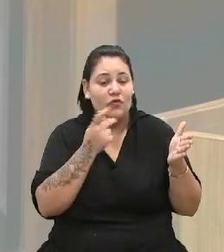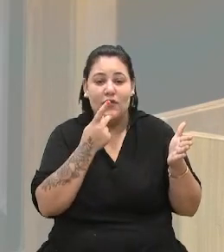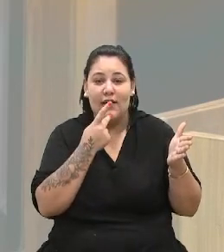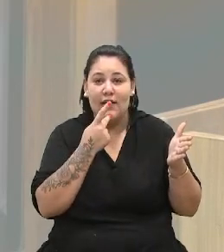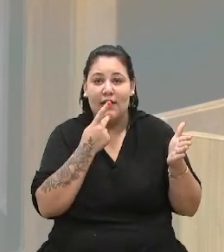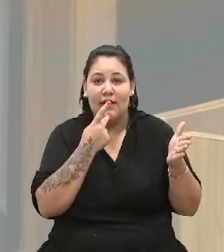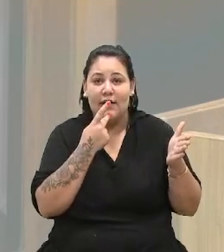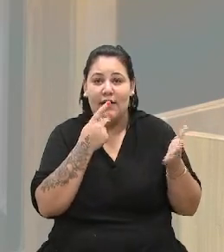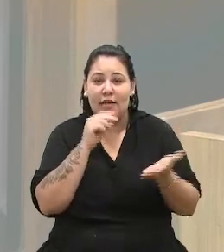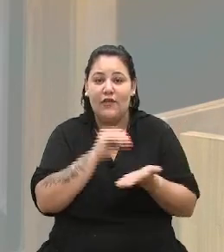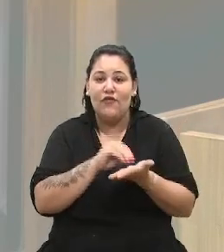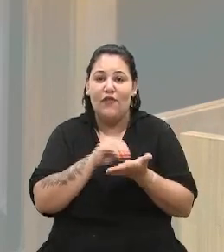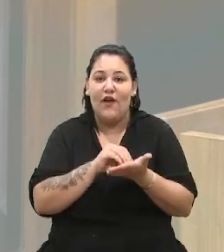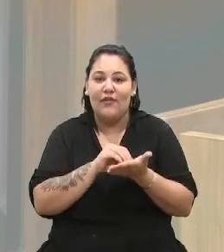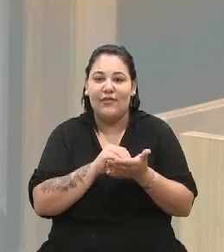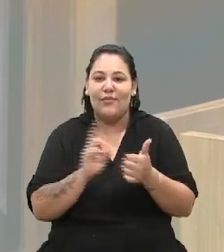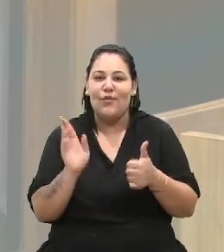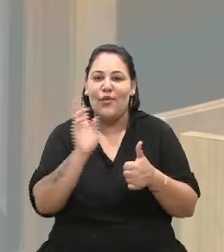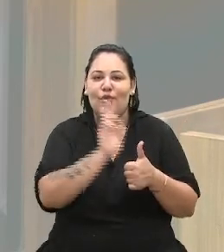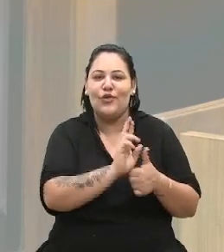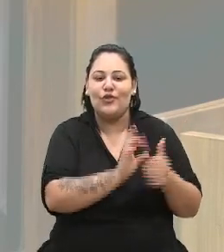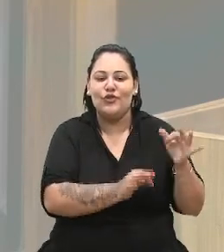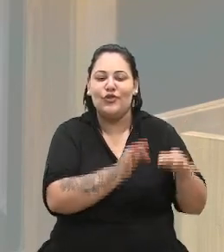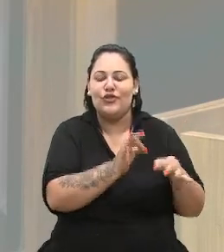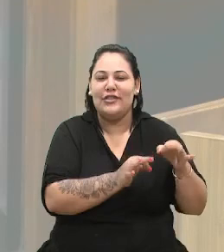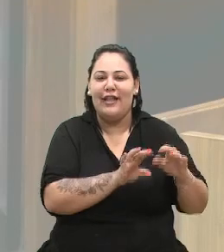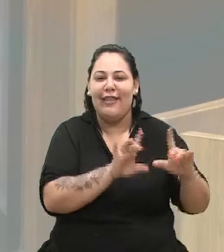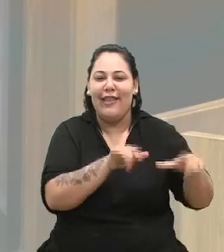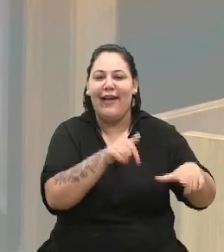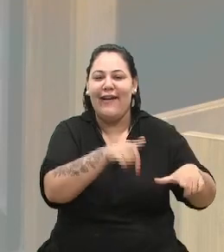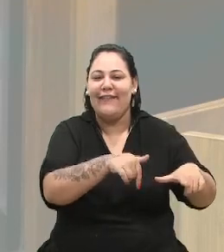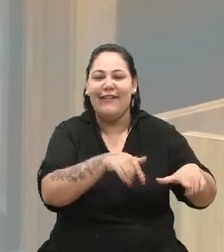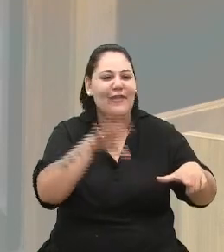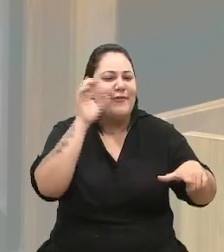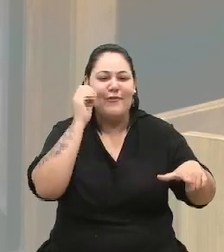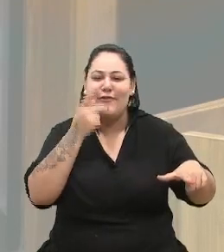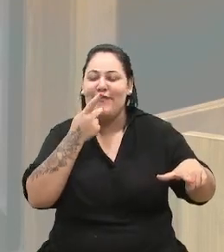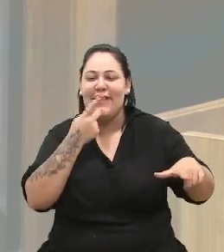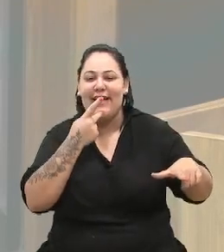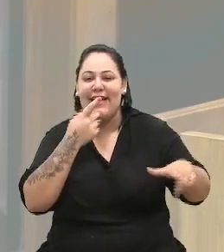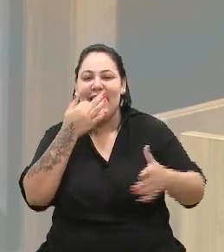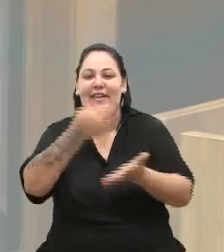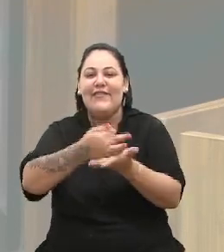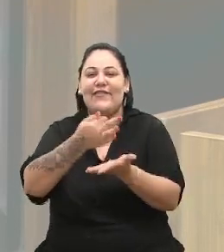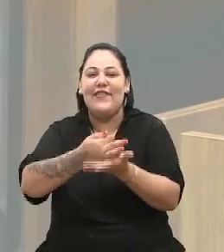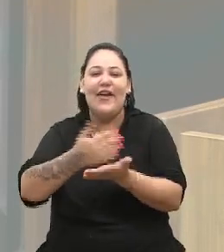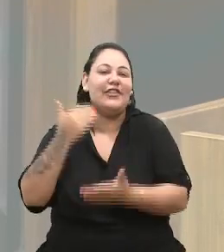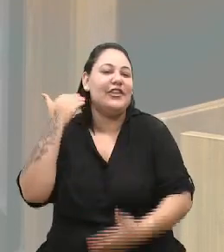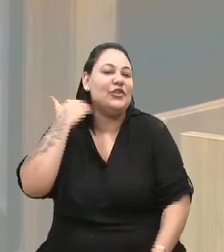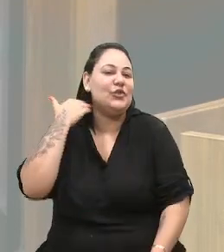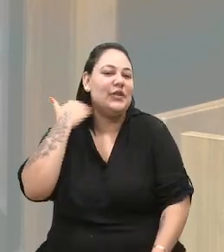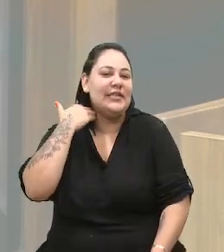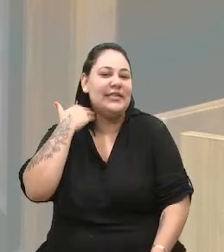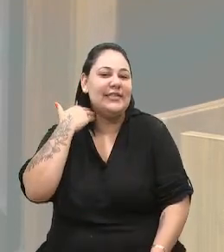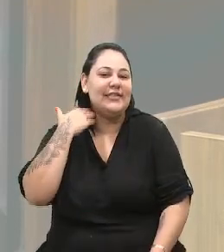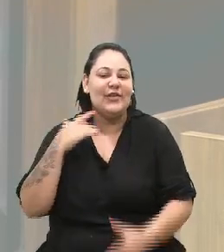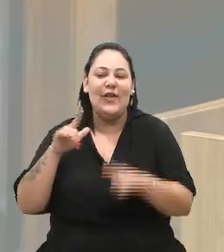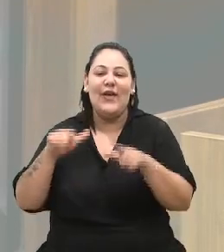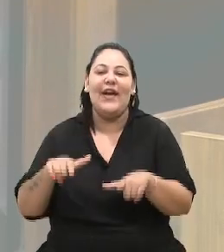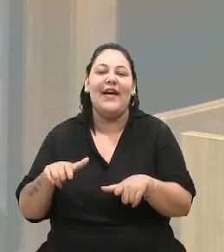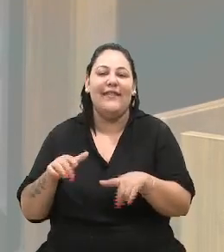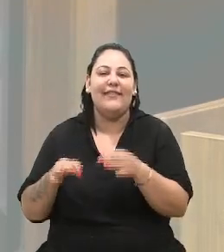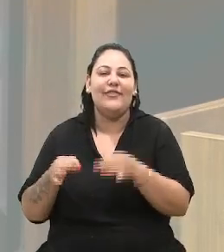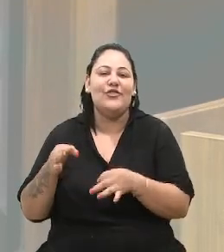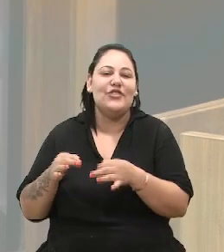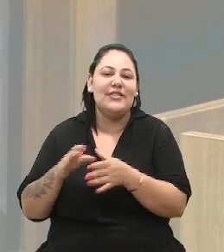promotor de justiça em determinada comarca, eu não ouço falar que falte juiz em determinada vara. E por